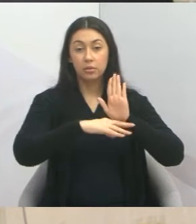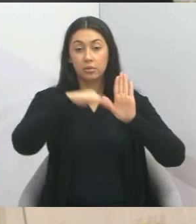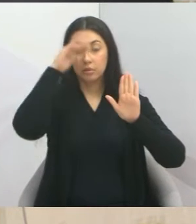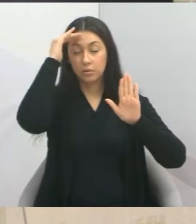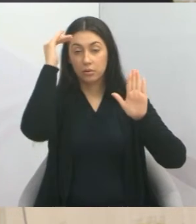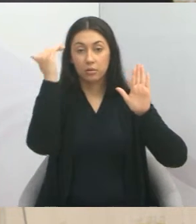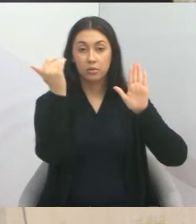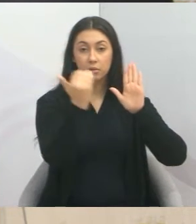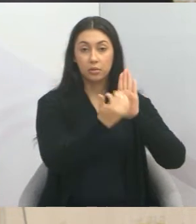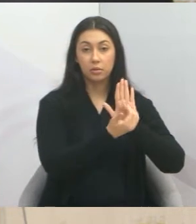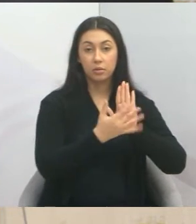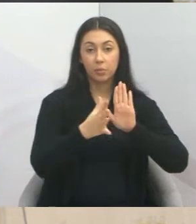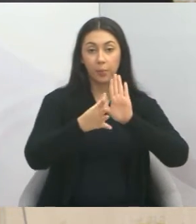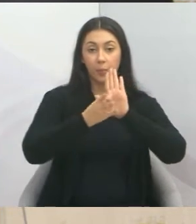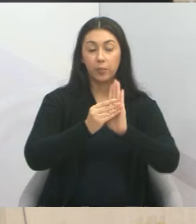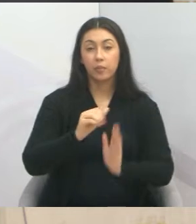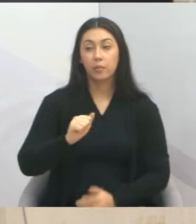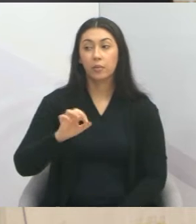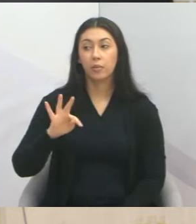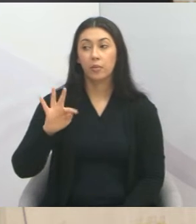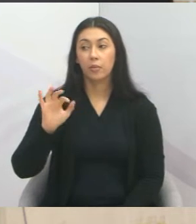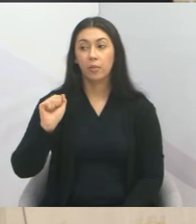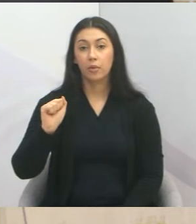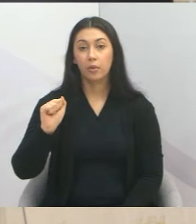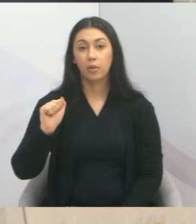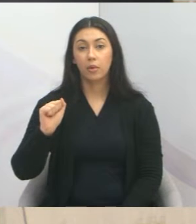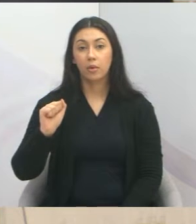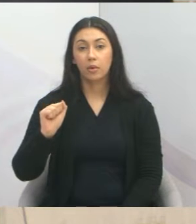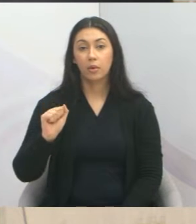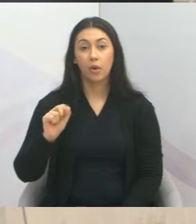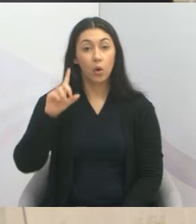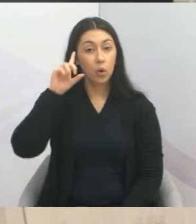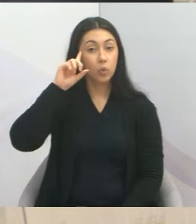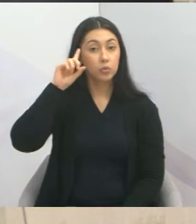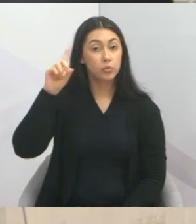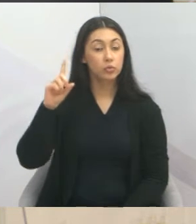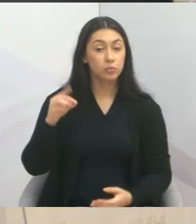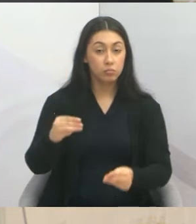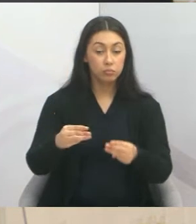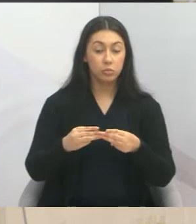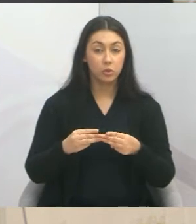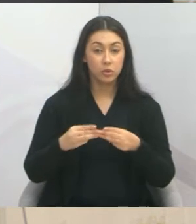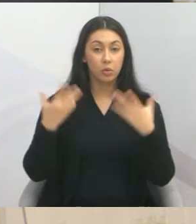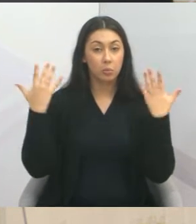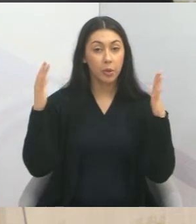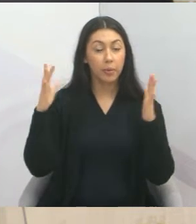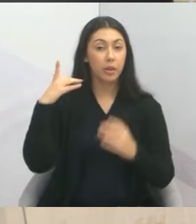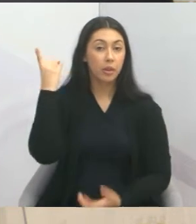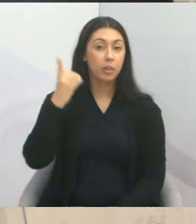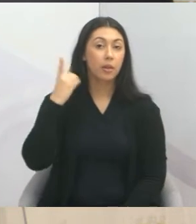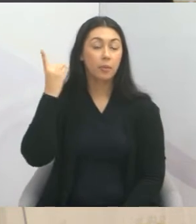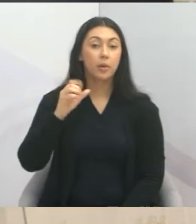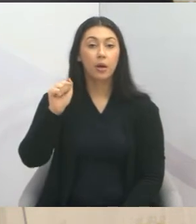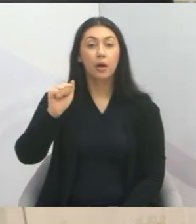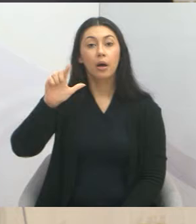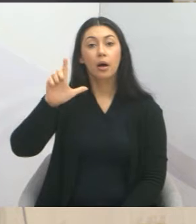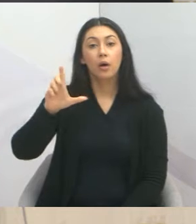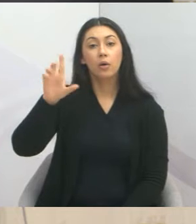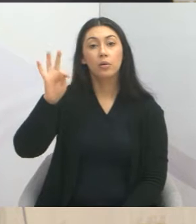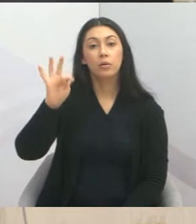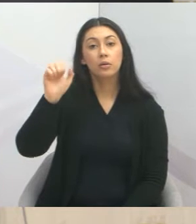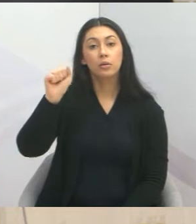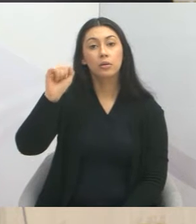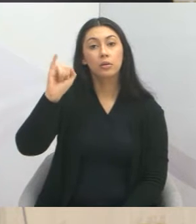regimentais consta na ata dos trabalhos da sessão o registro emoção congratulatório ao deputado estadual Altair Moraes